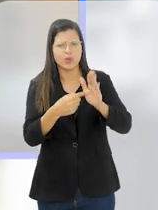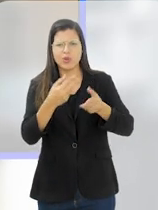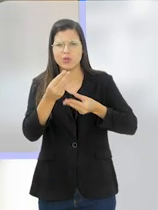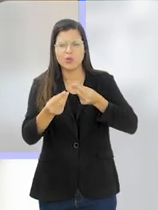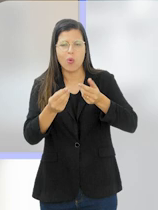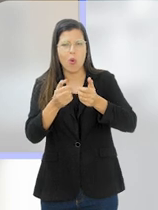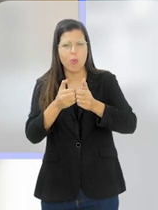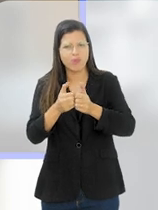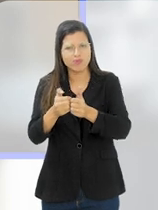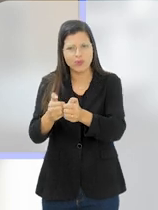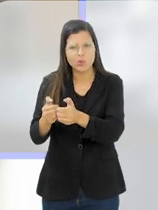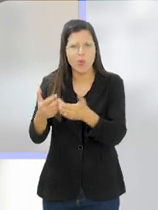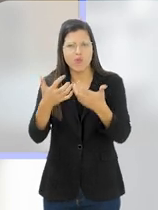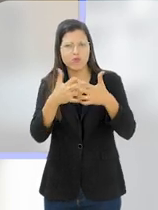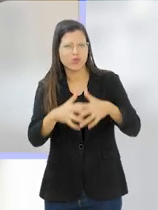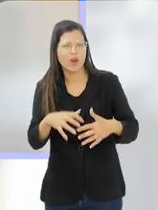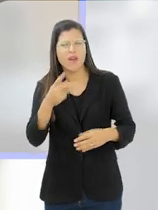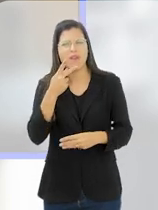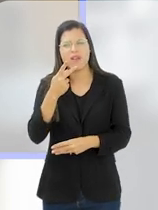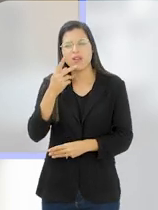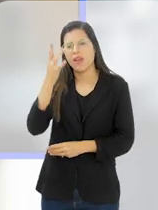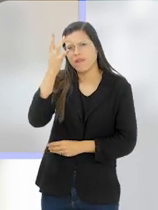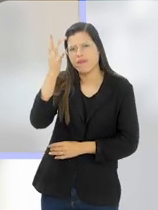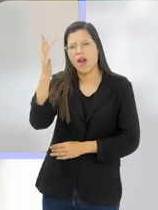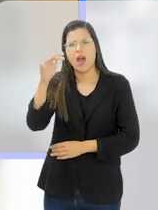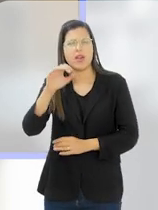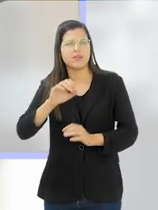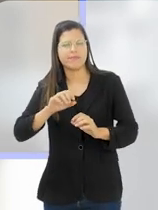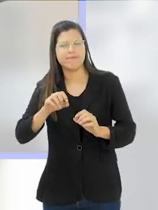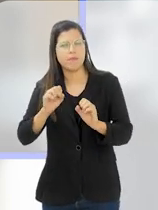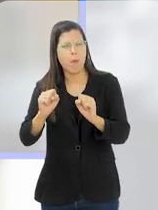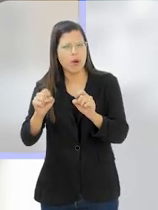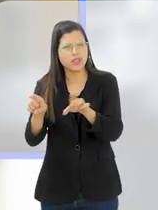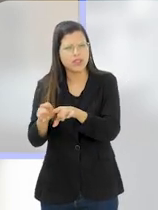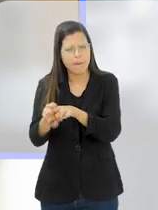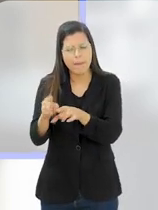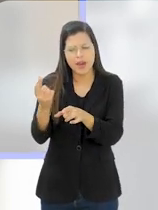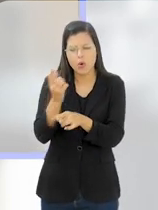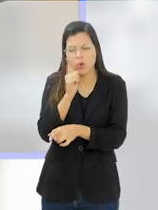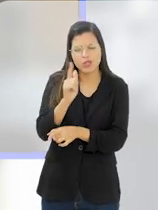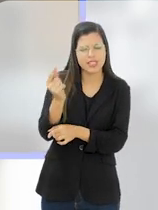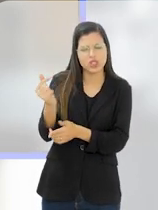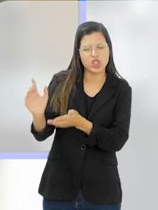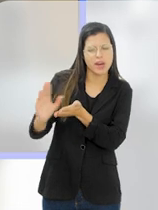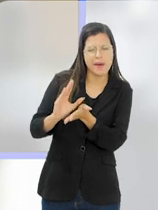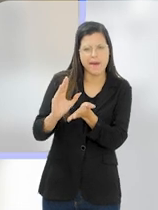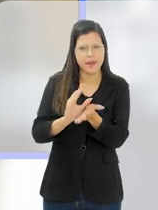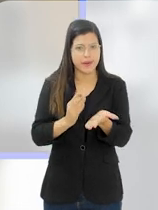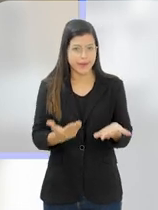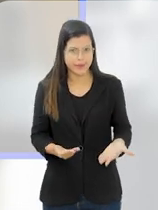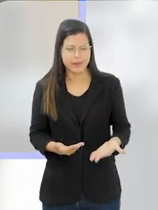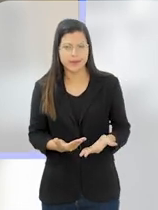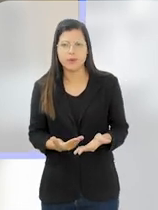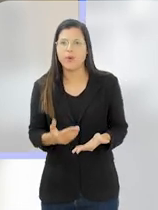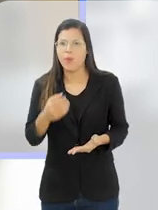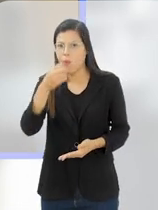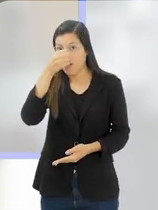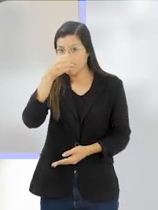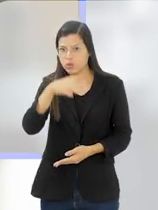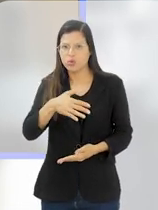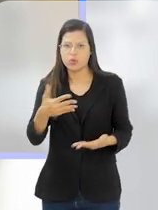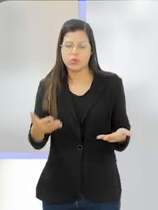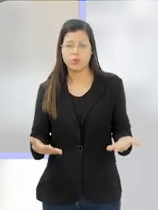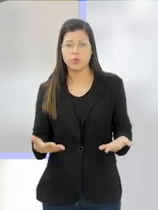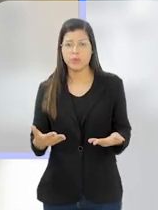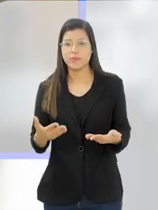jogos funcionam, dizendo, ah, é muito fácil, você também pode ganhar, né? Os ganhos obtidos a partir deles, enfim, um imenso absurdo,